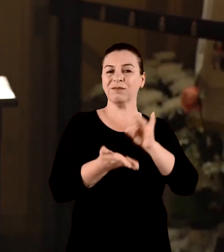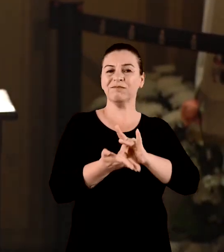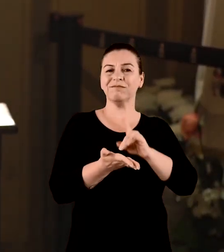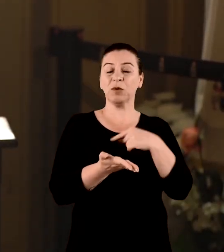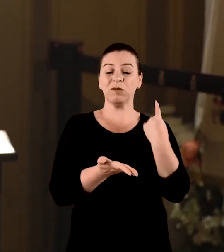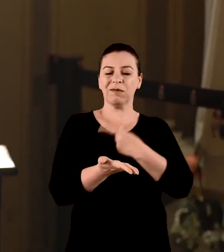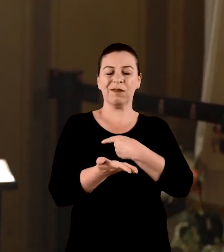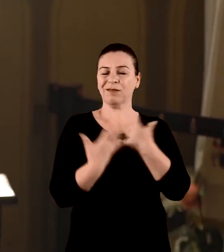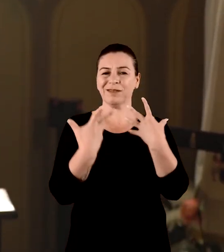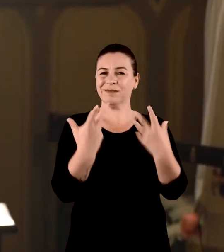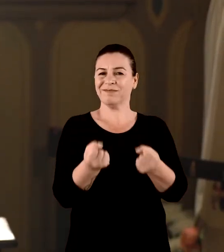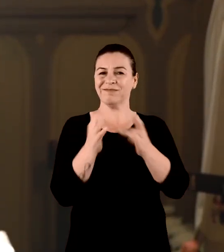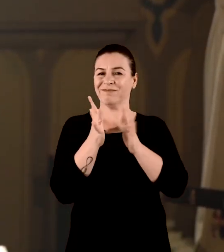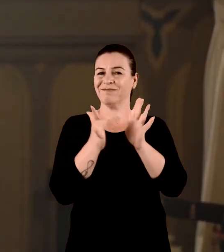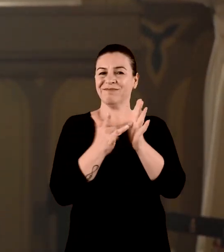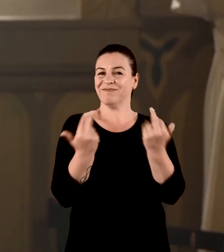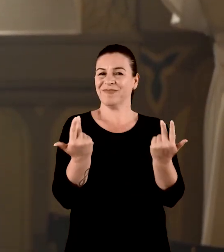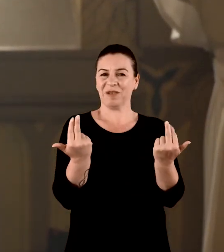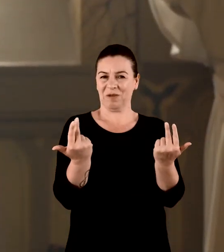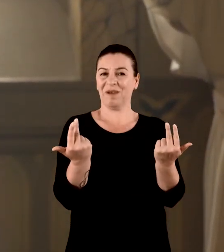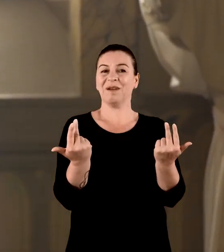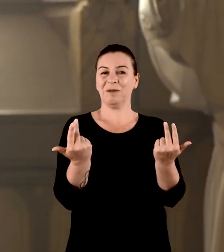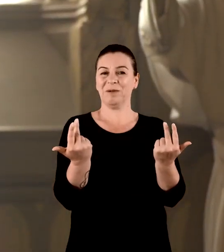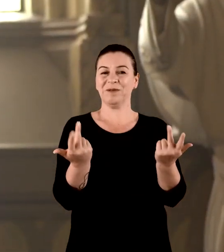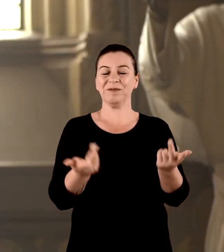nossa realidade, quantas vezes nós negamos Cristo?